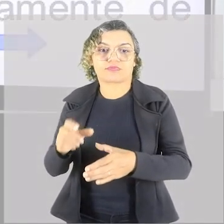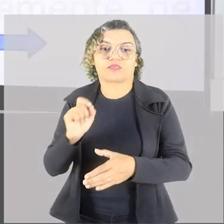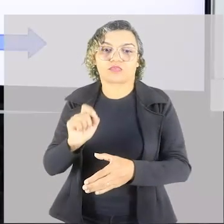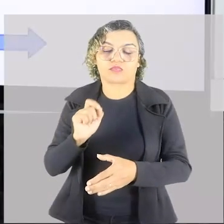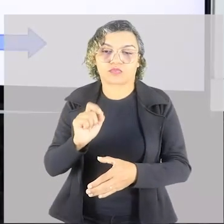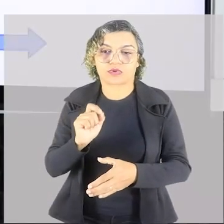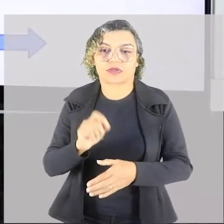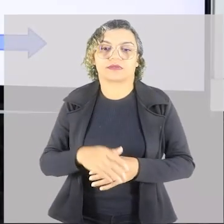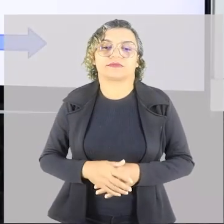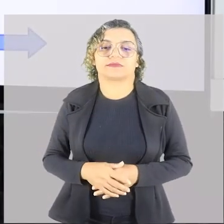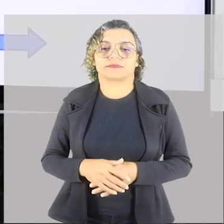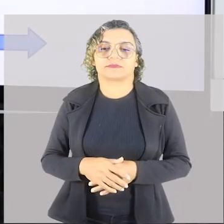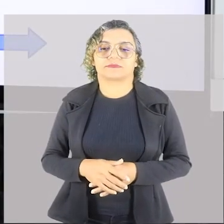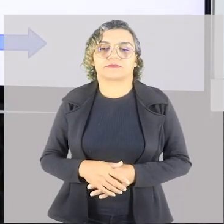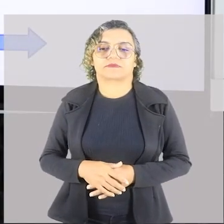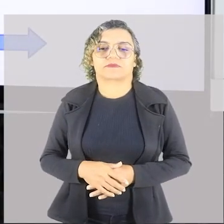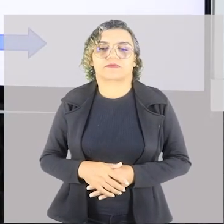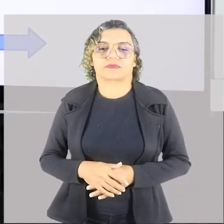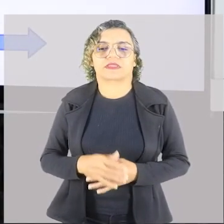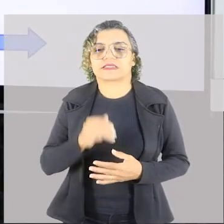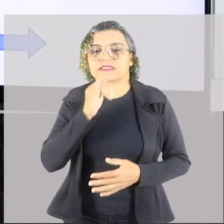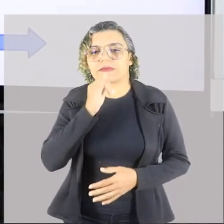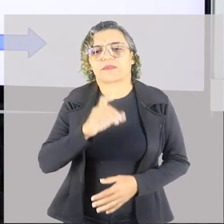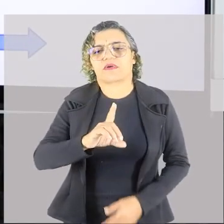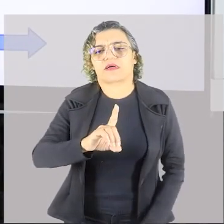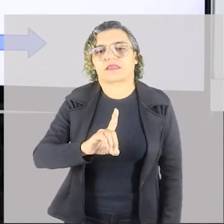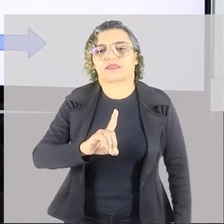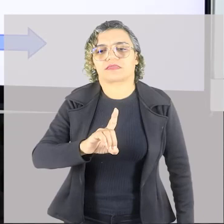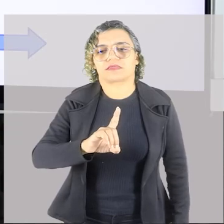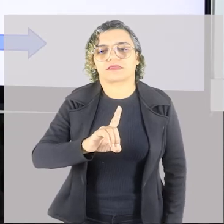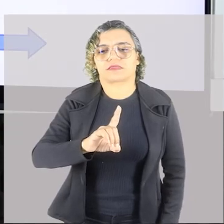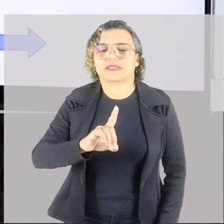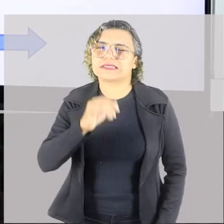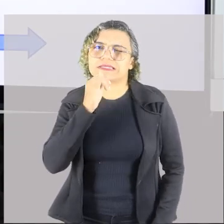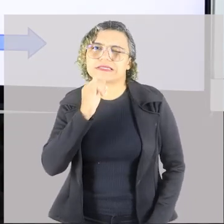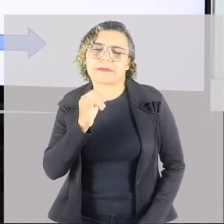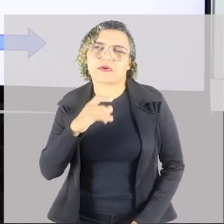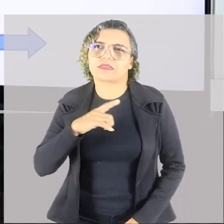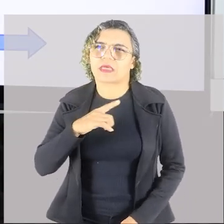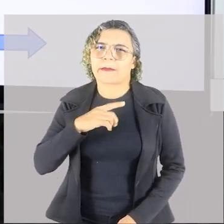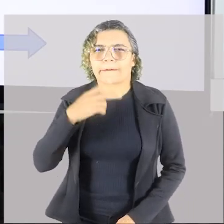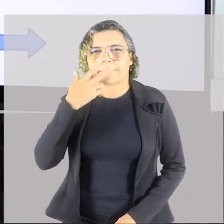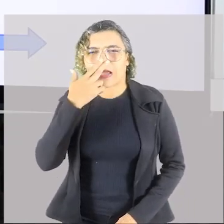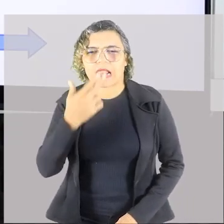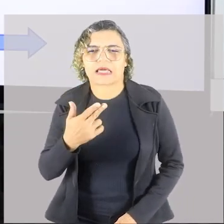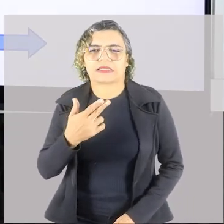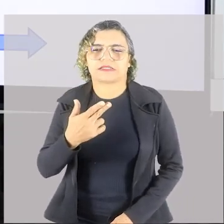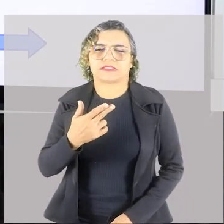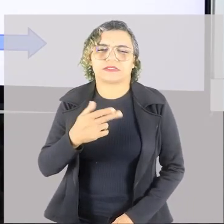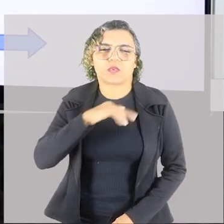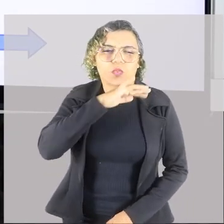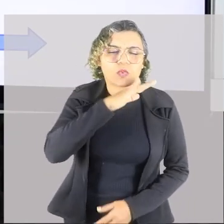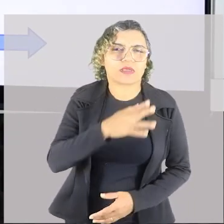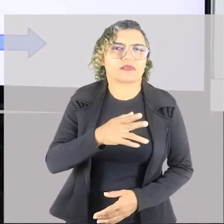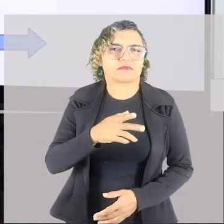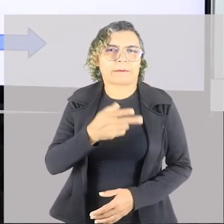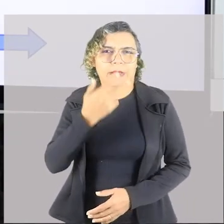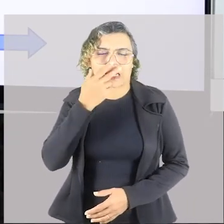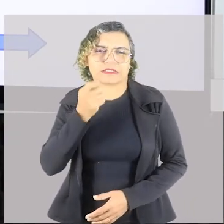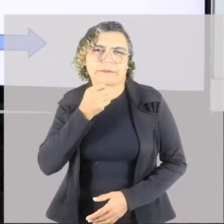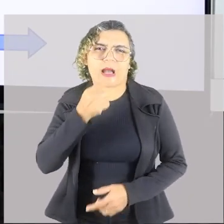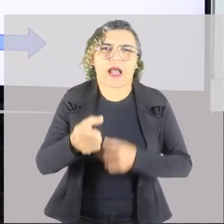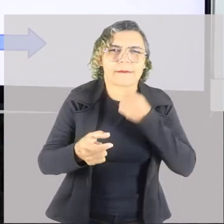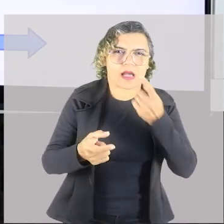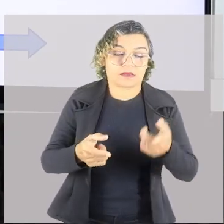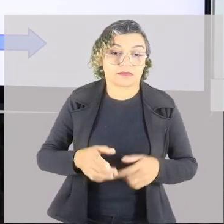classificações depreciativas. O que é uma coisa depreciativa? Uma coisa ofensiva. Assim, no início do século,